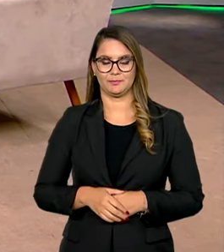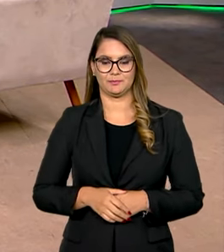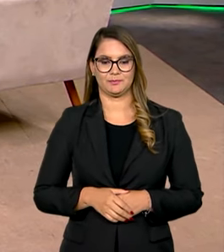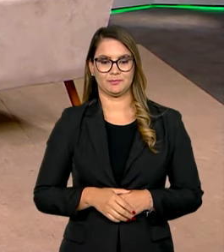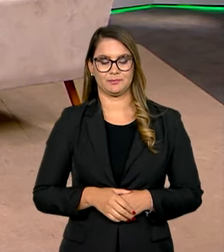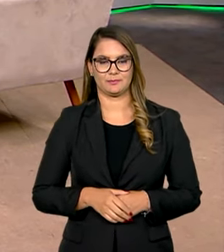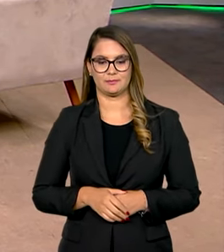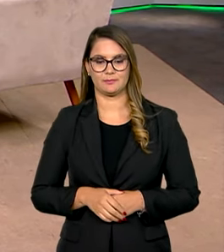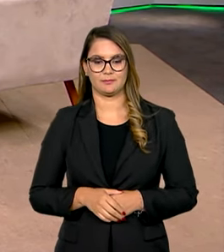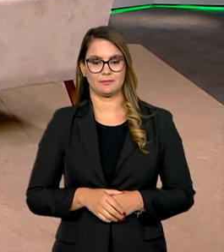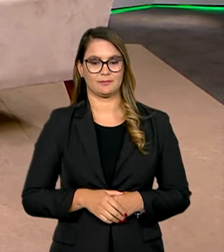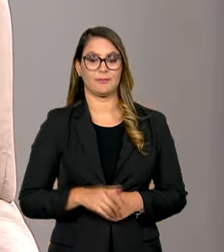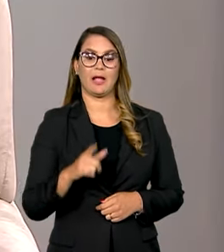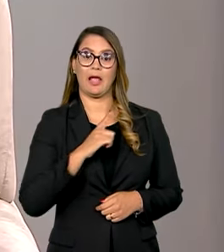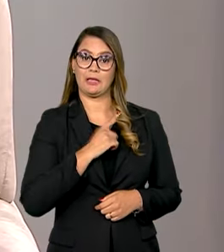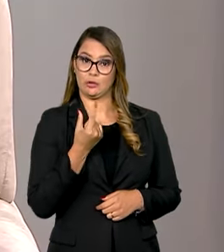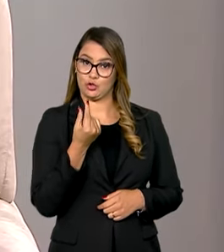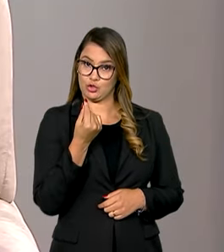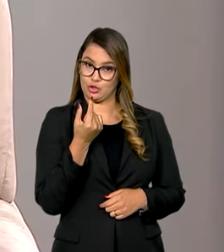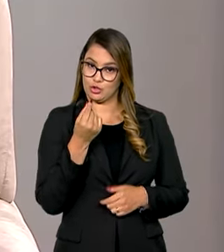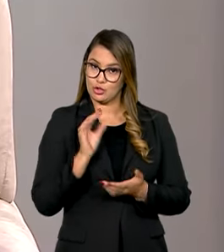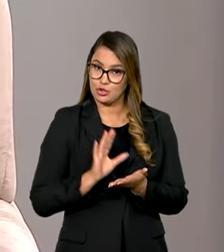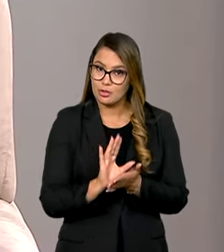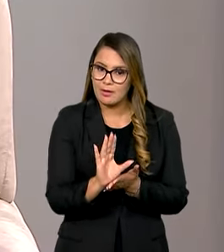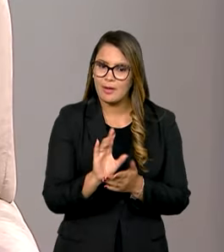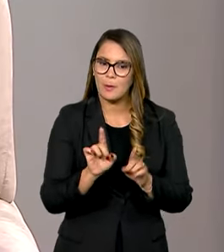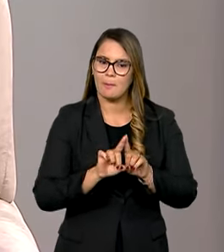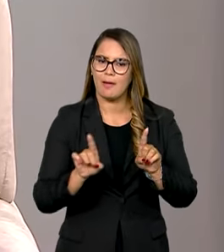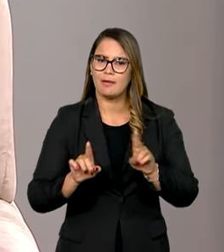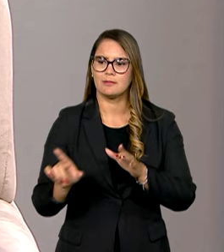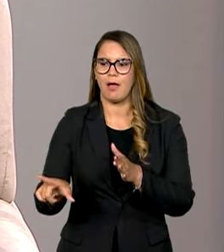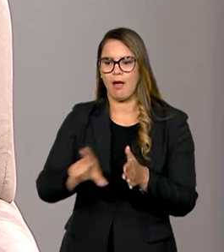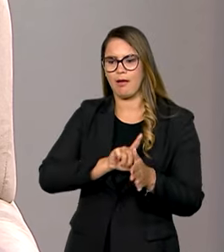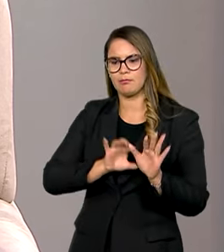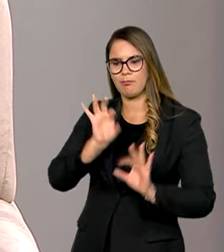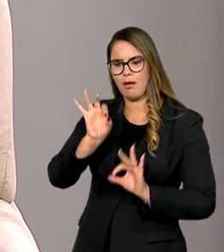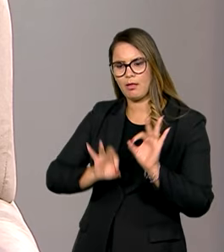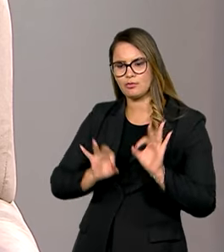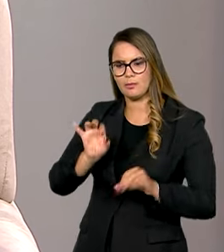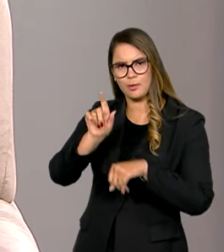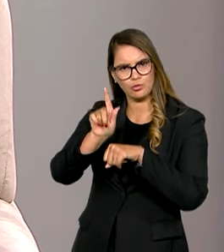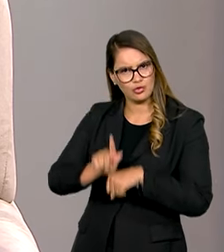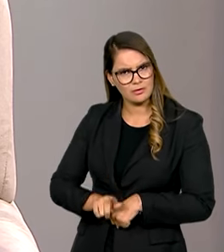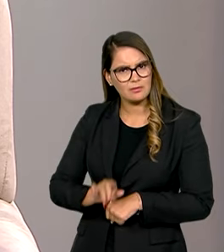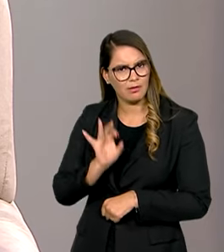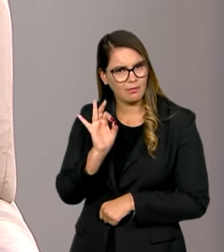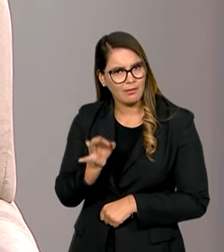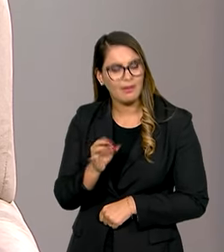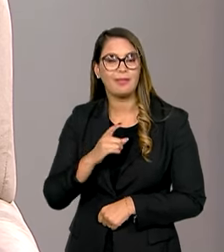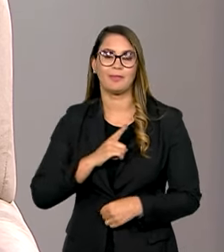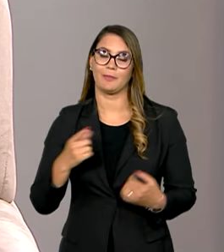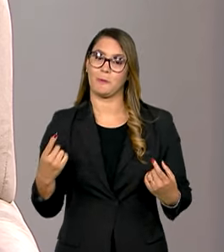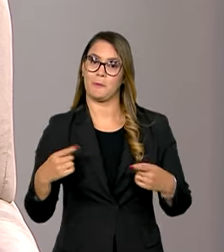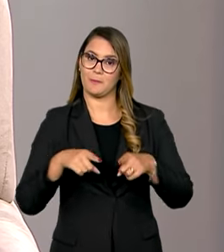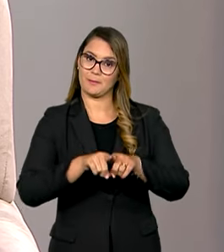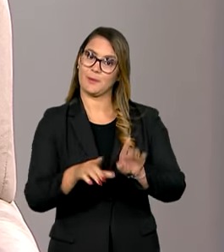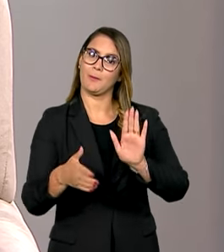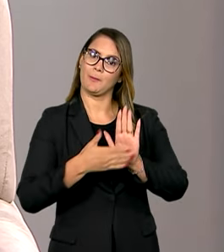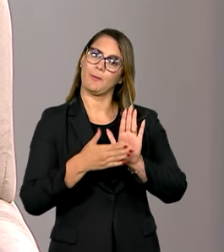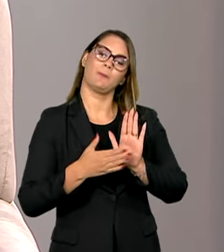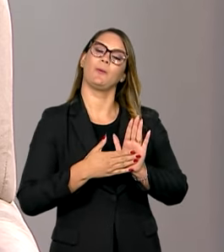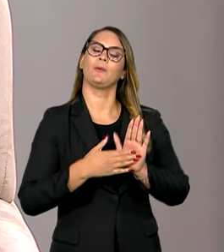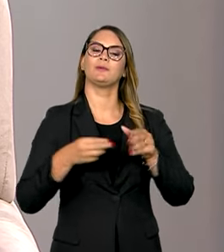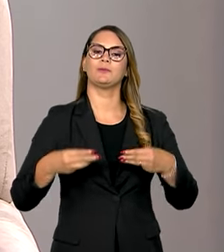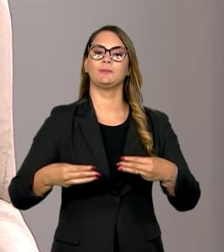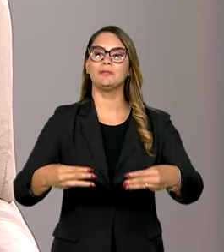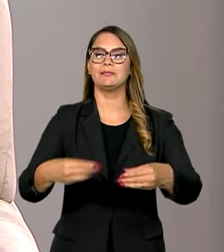de ter os recursos, mas, acima de tudo, de planejamento e gestão do programa, ministro. Tem, inclusive, uma parceria proposta pelo Ministério das Cidades,